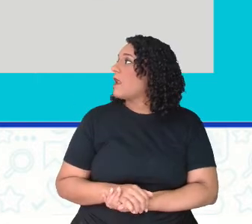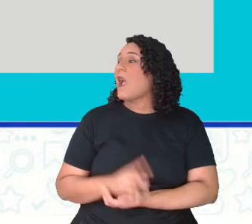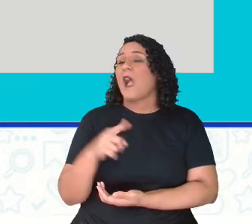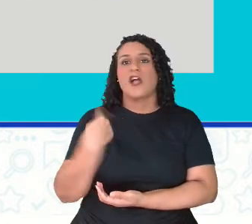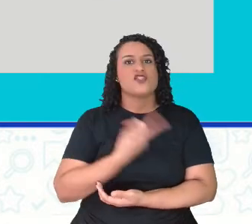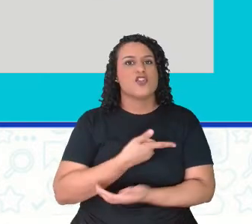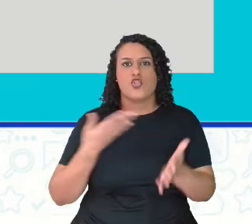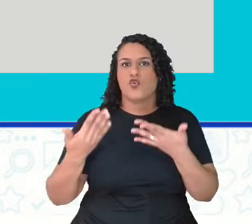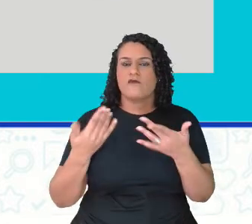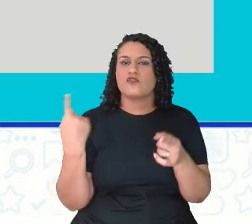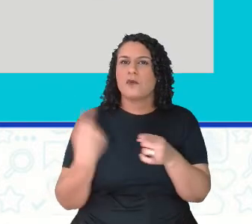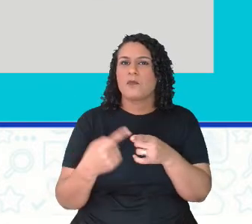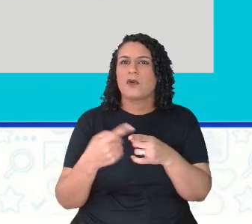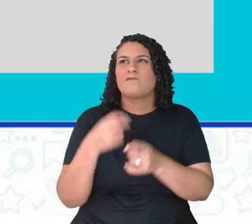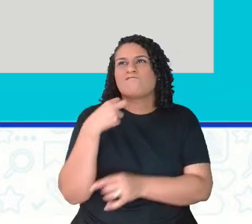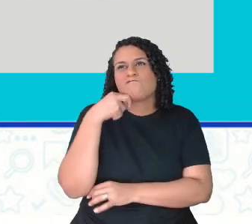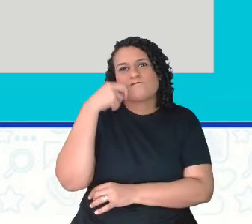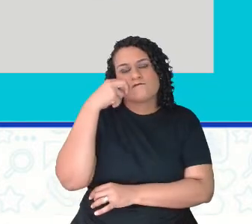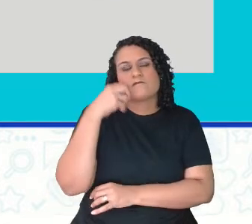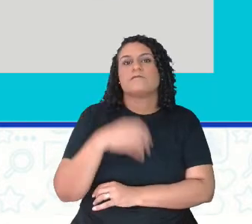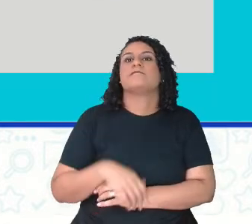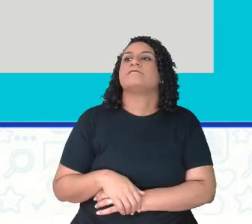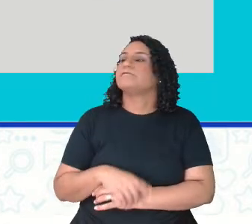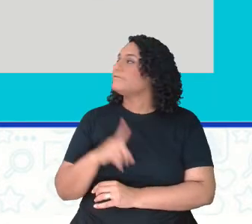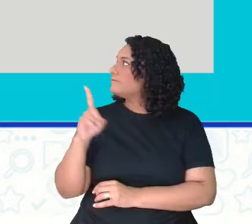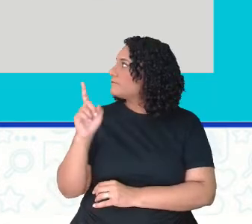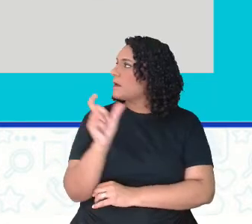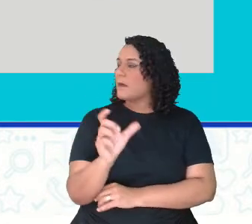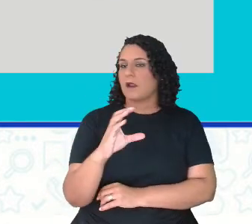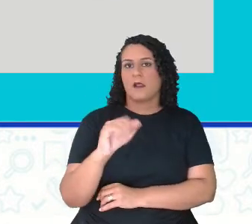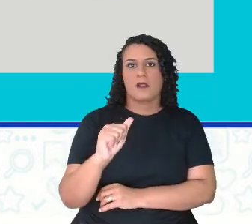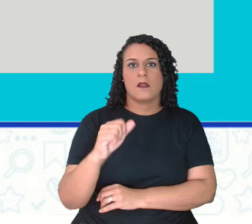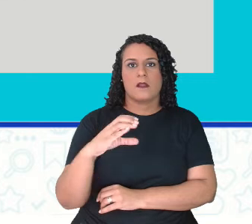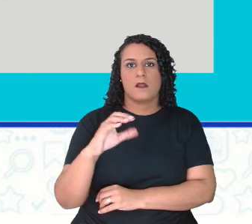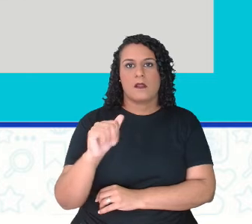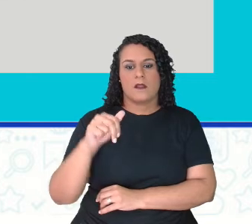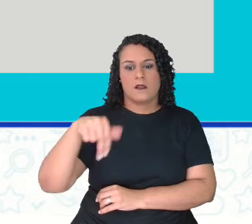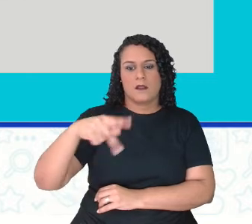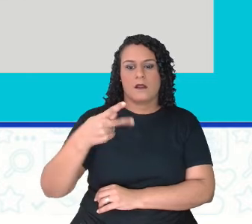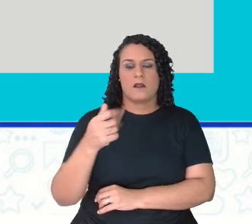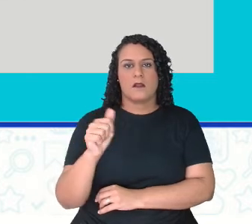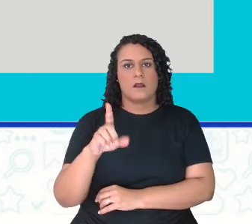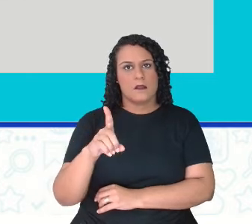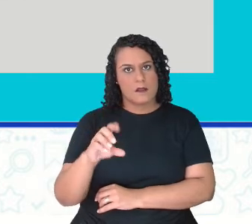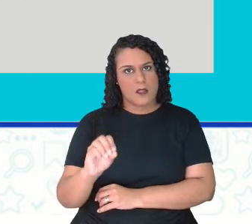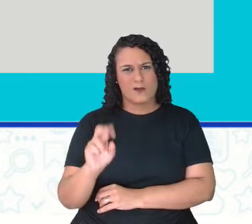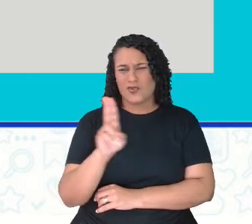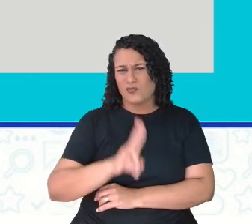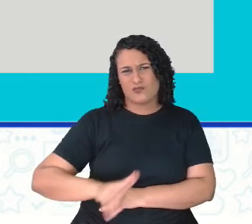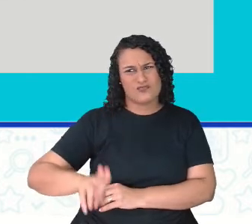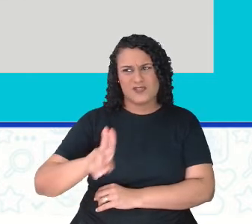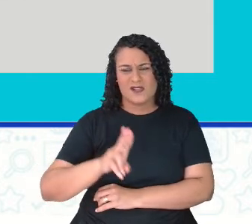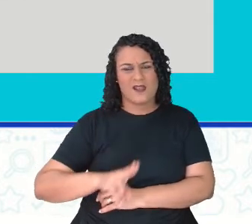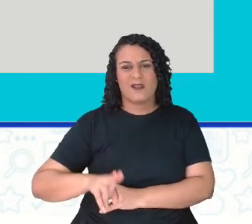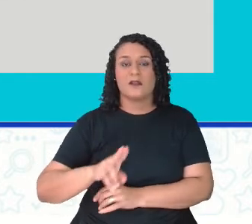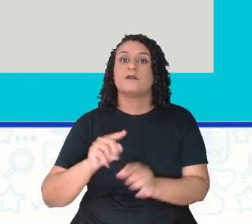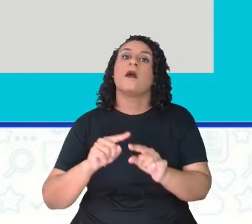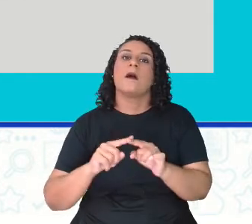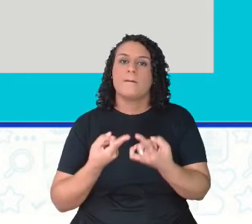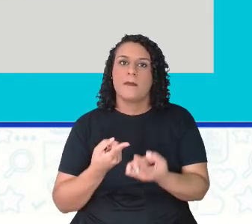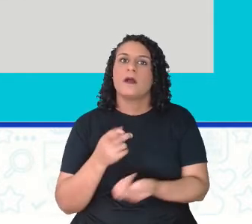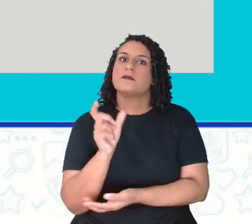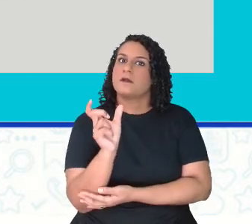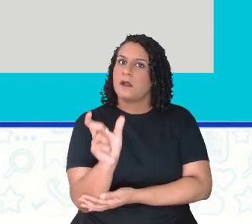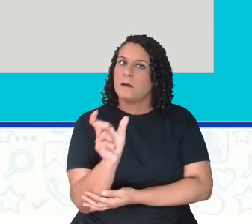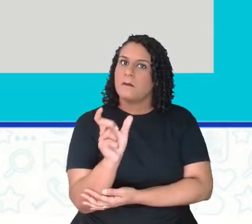ele é bem acanhado, não é? Essa palavra aí, acanhado, é uma palavra que não é muito usada na nossa área urbana, mas é um